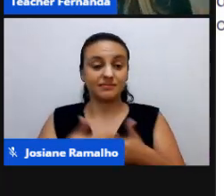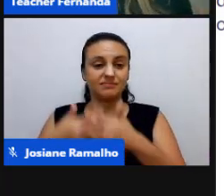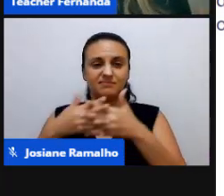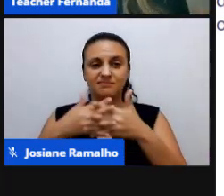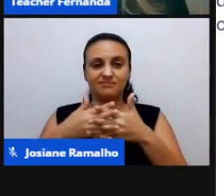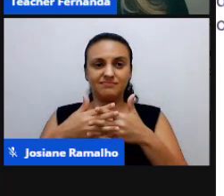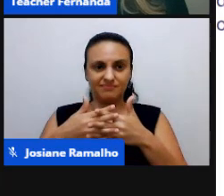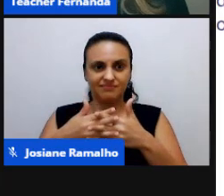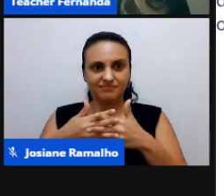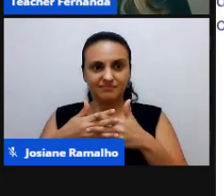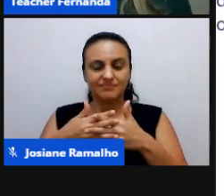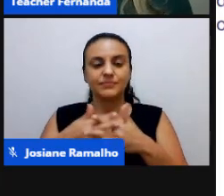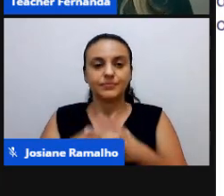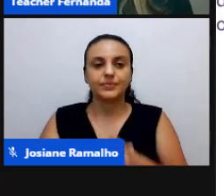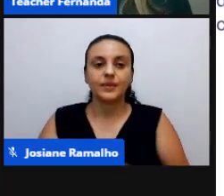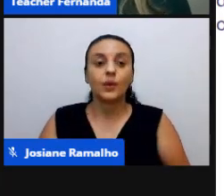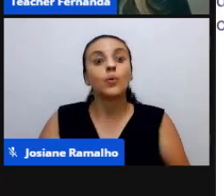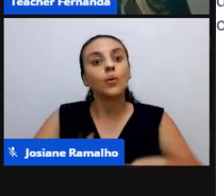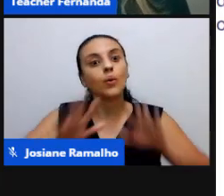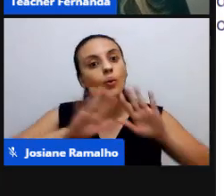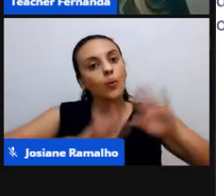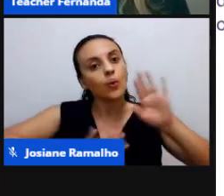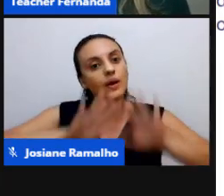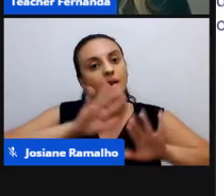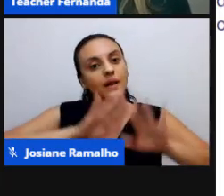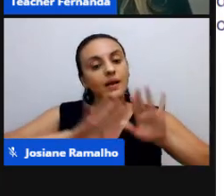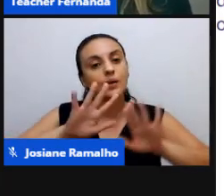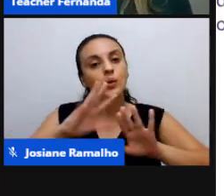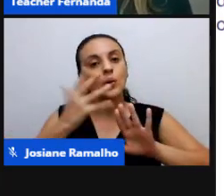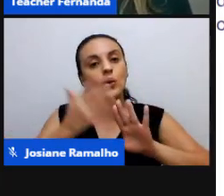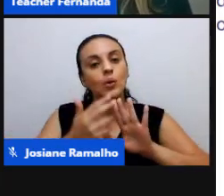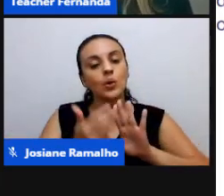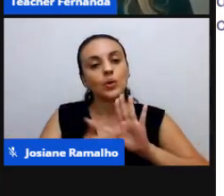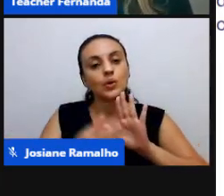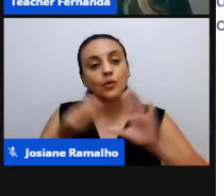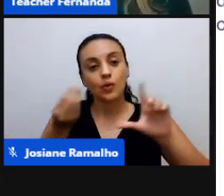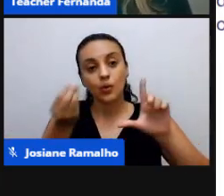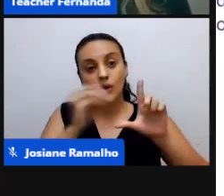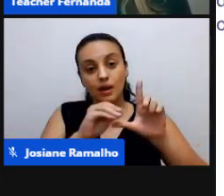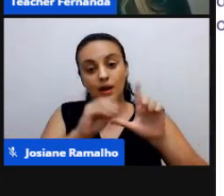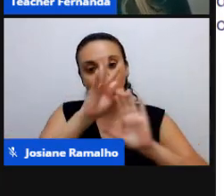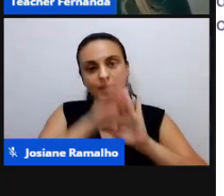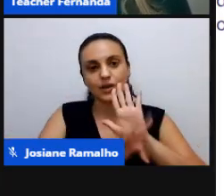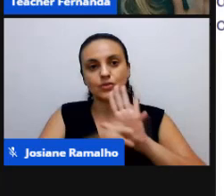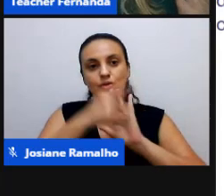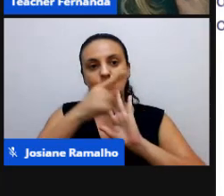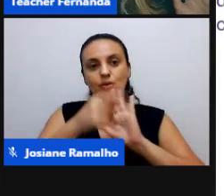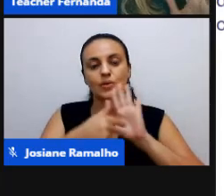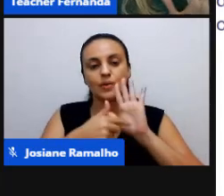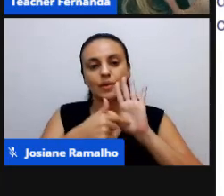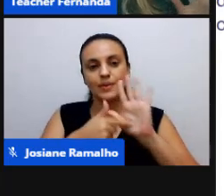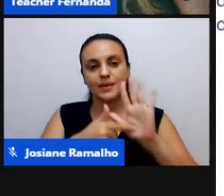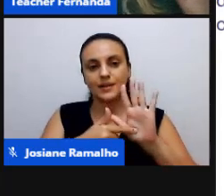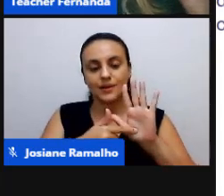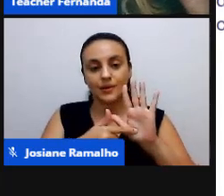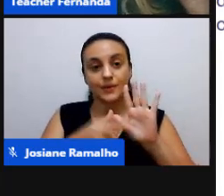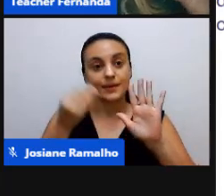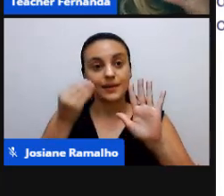respiro, tá? Então, muito cuidado quando você for acrescentar um texto à sua apresentação.